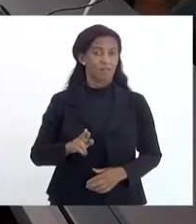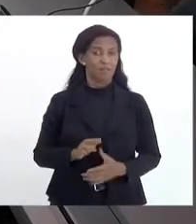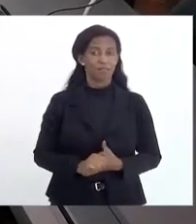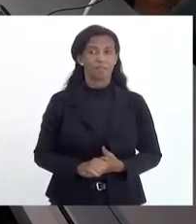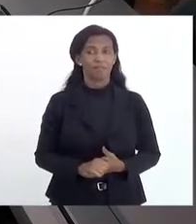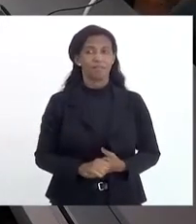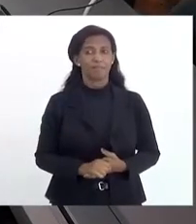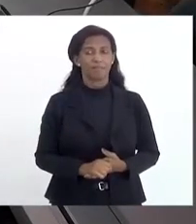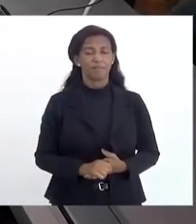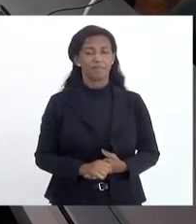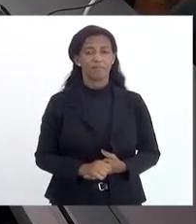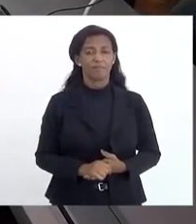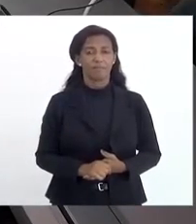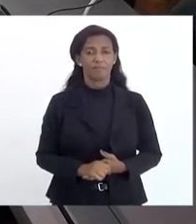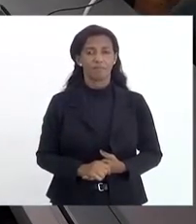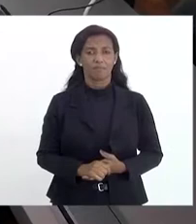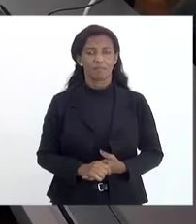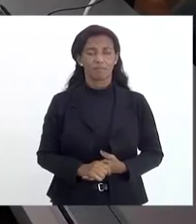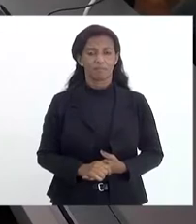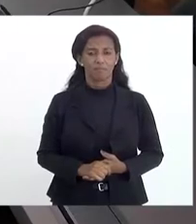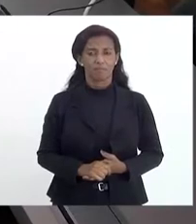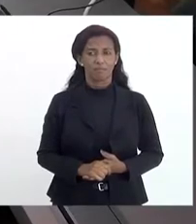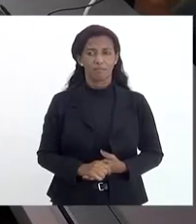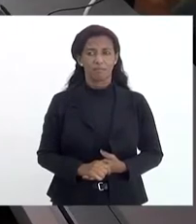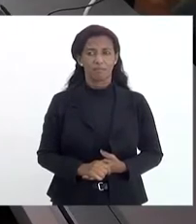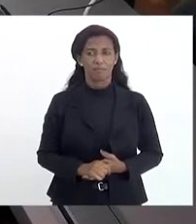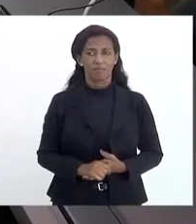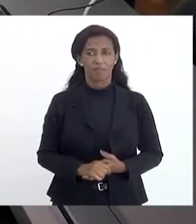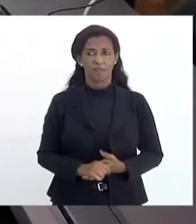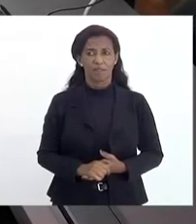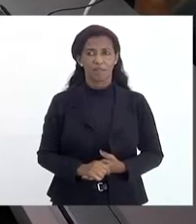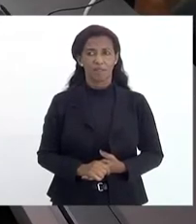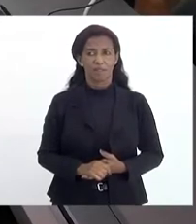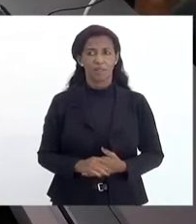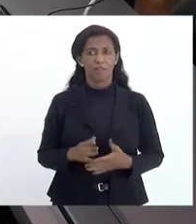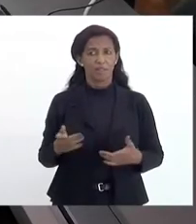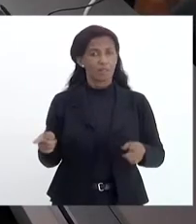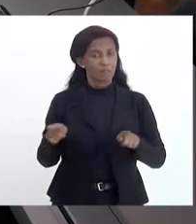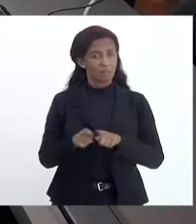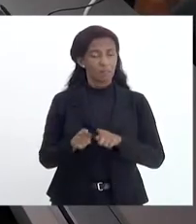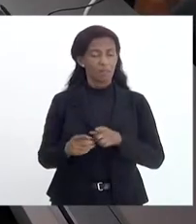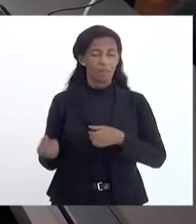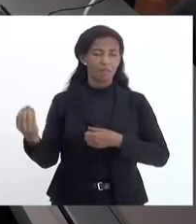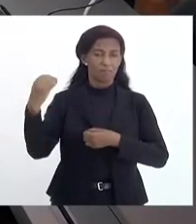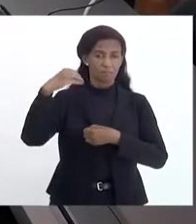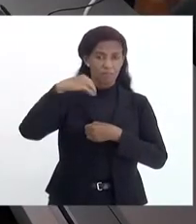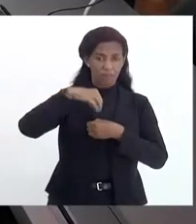Inclusive, onde, dentro da possibilidade